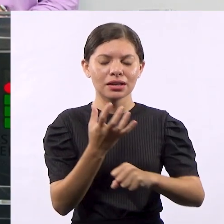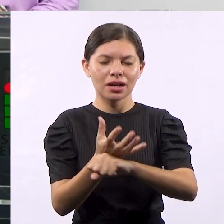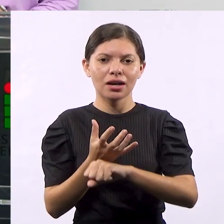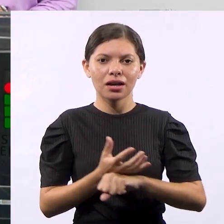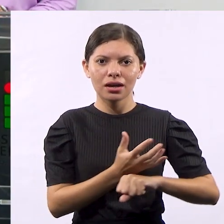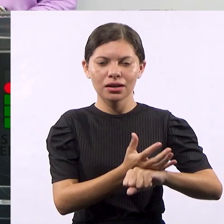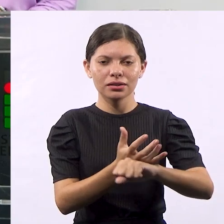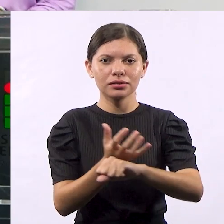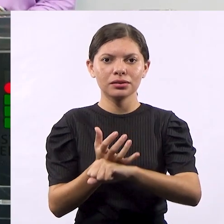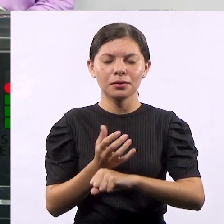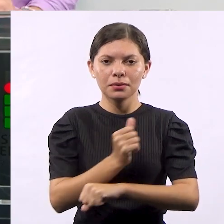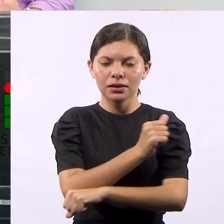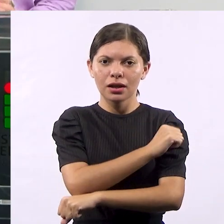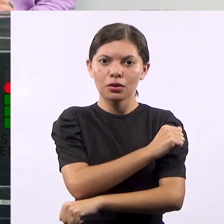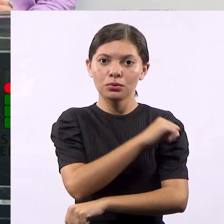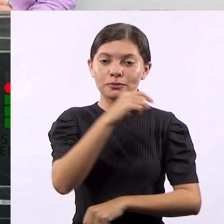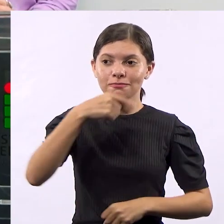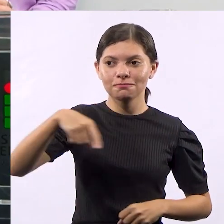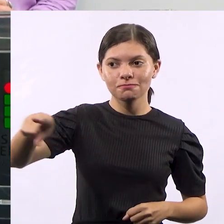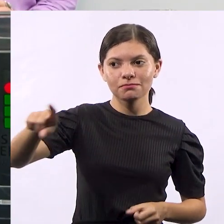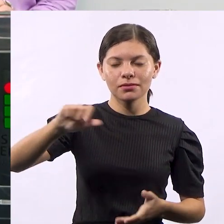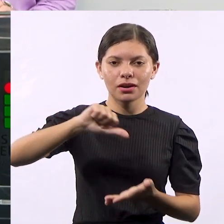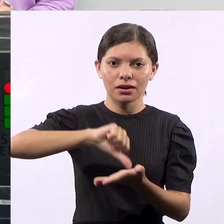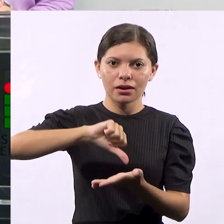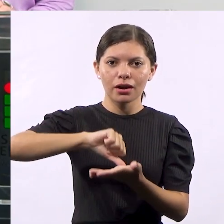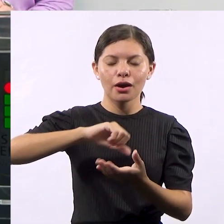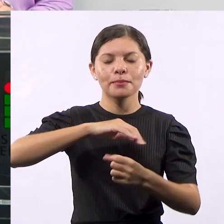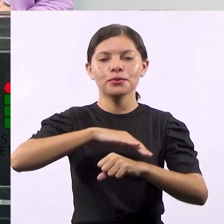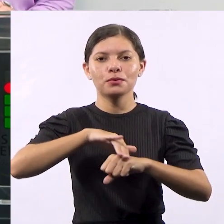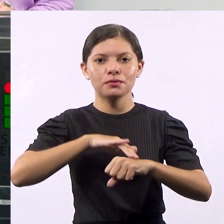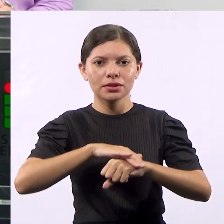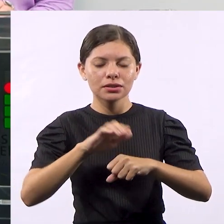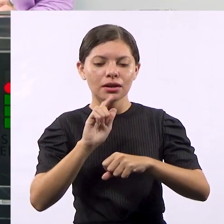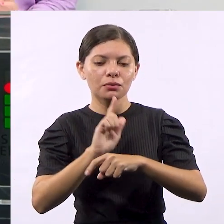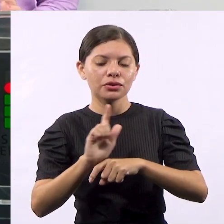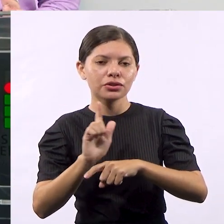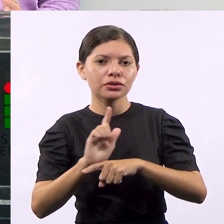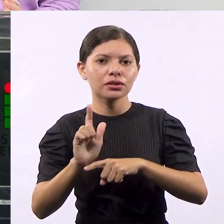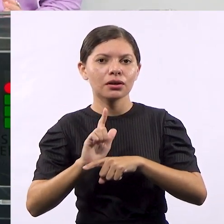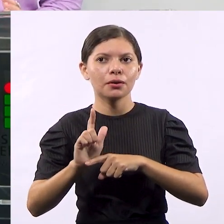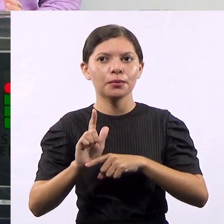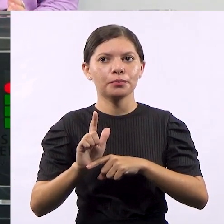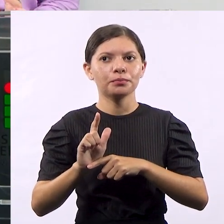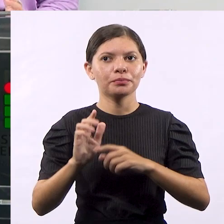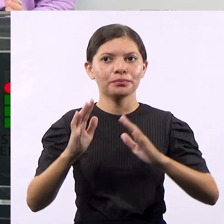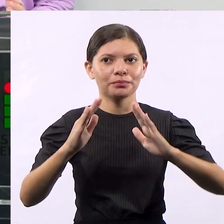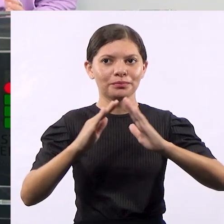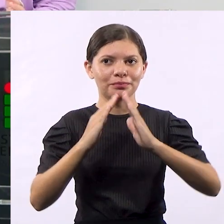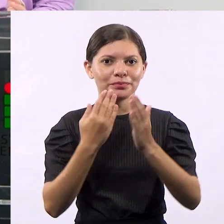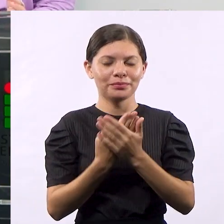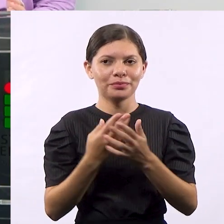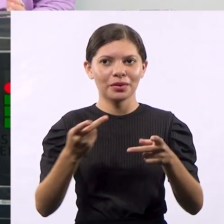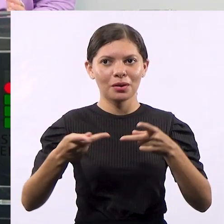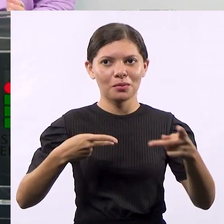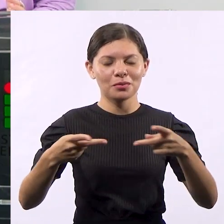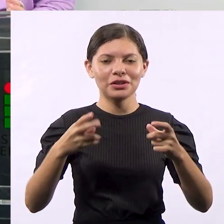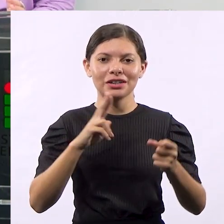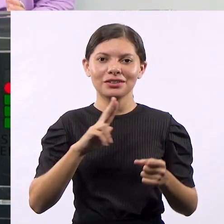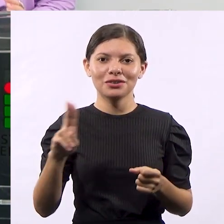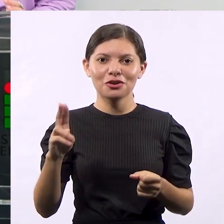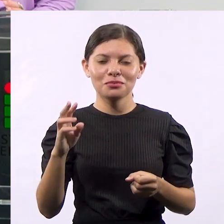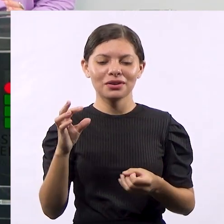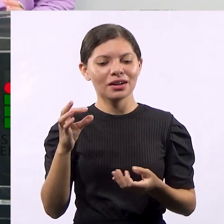Nessa disciplina, os alunos irão a campo conversar com a gestão escolar num projeto que se chama Café com a Gestão